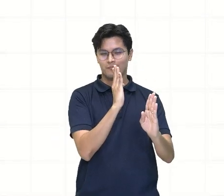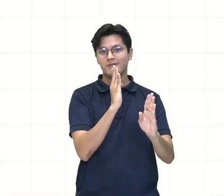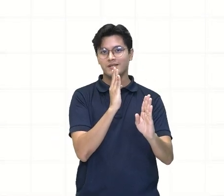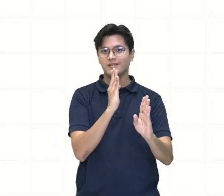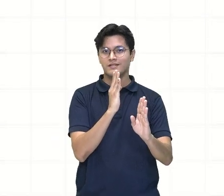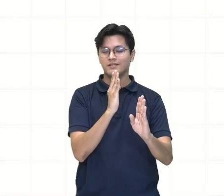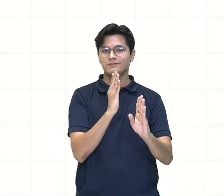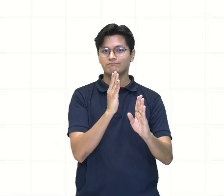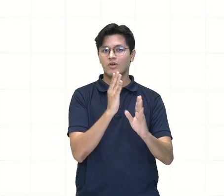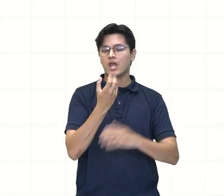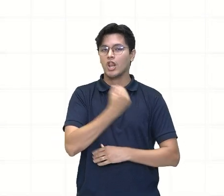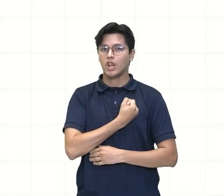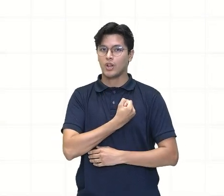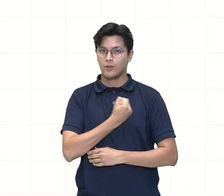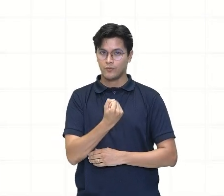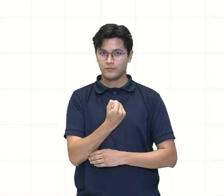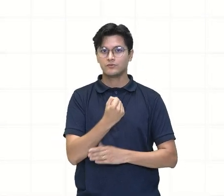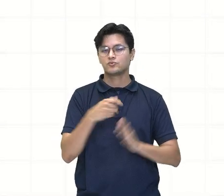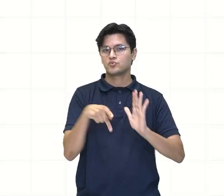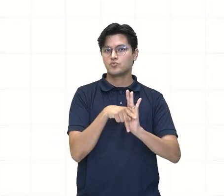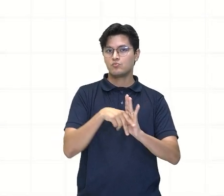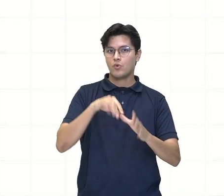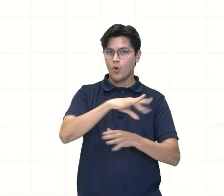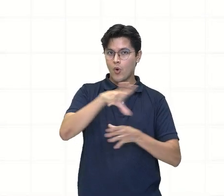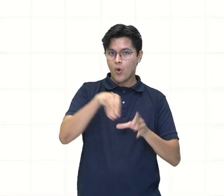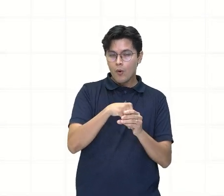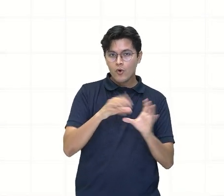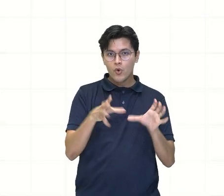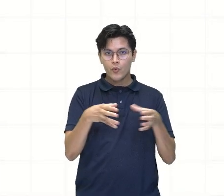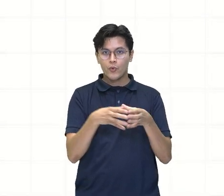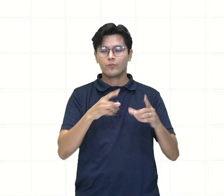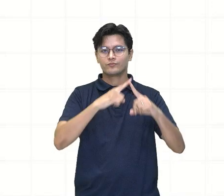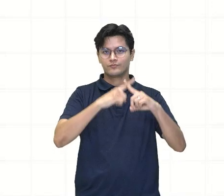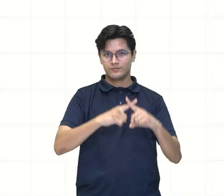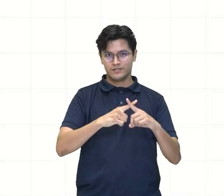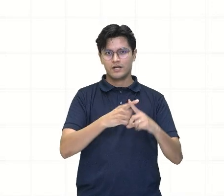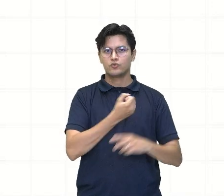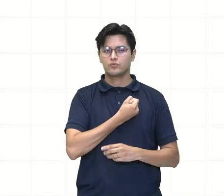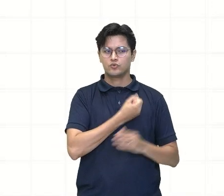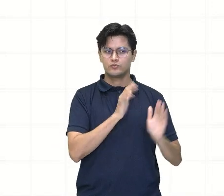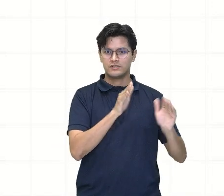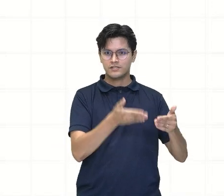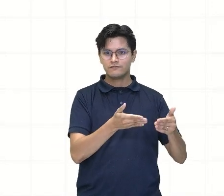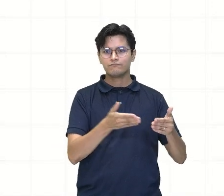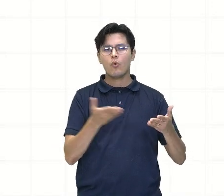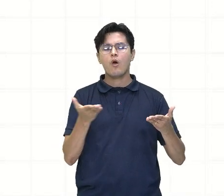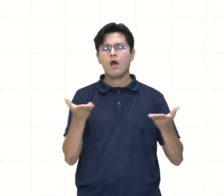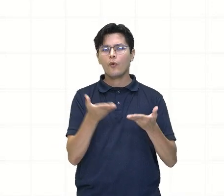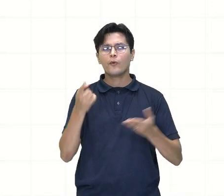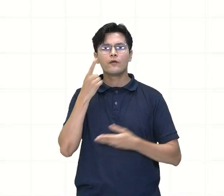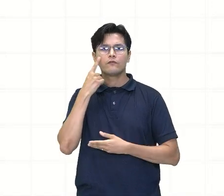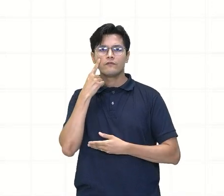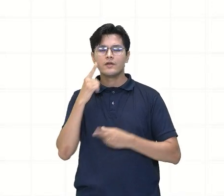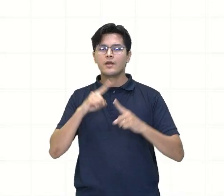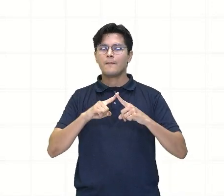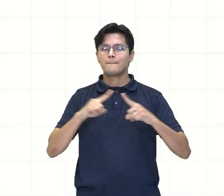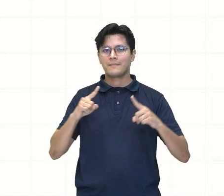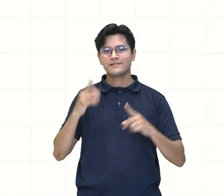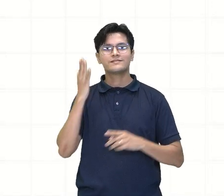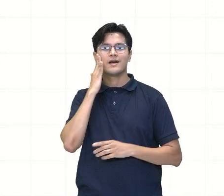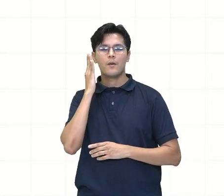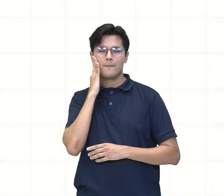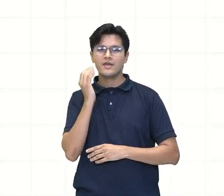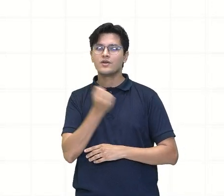nosso primeiro exemplozinho lá que eu botei o 2. Vamos fazer isso, mas agora com o 8. Tá? Então vamos